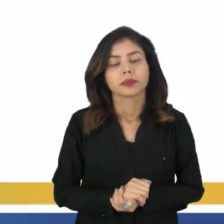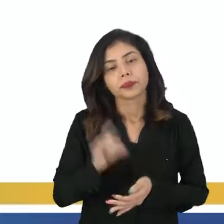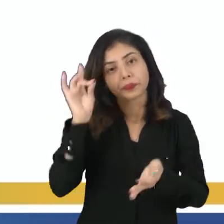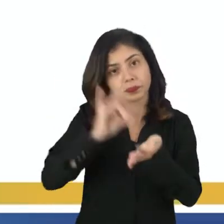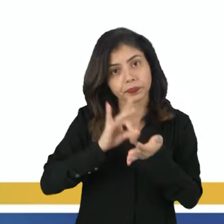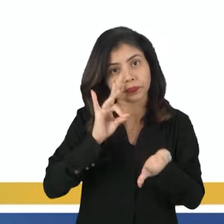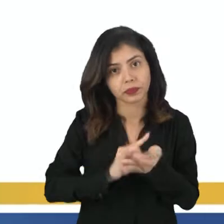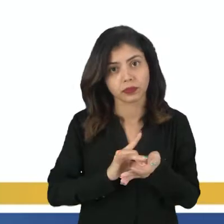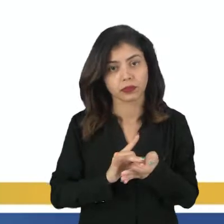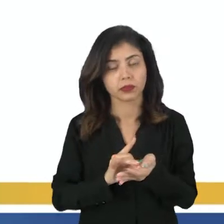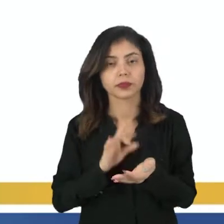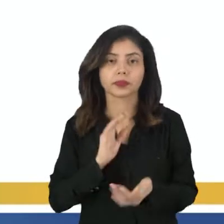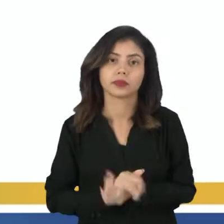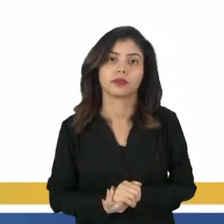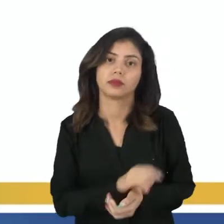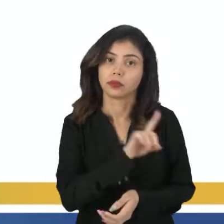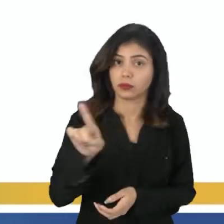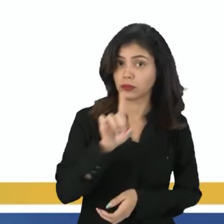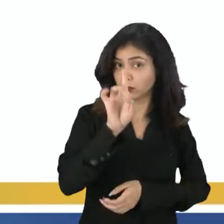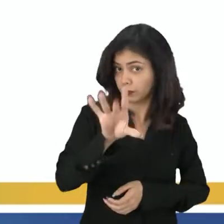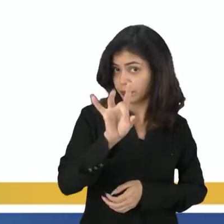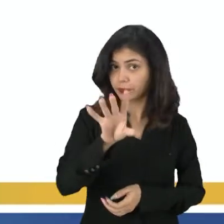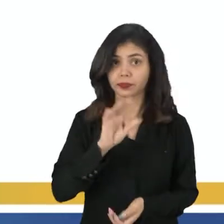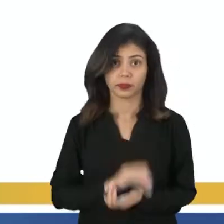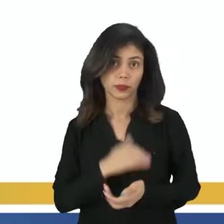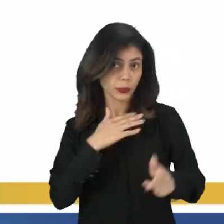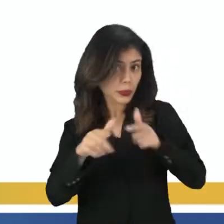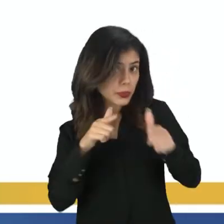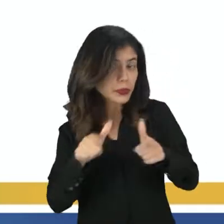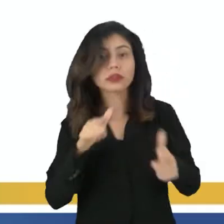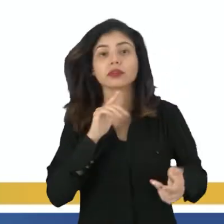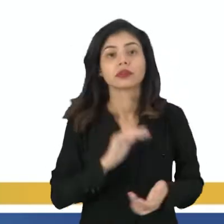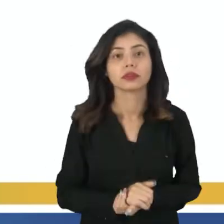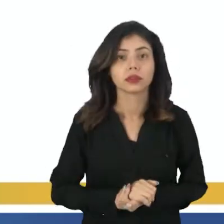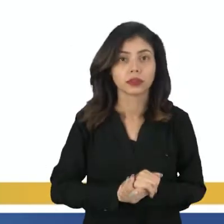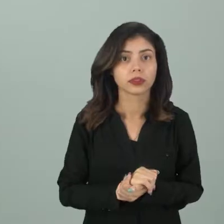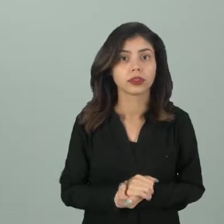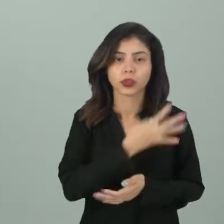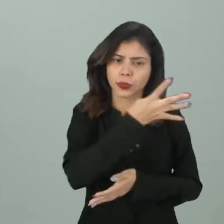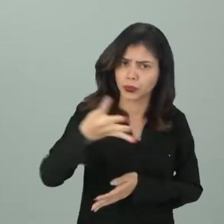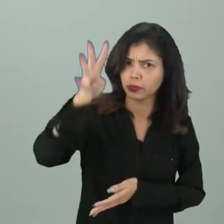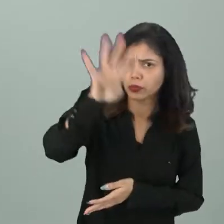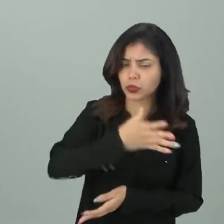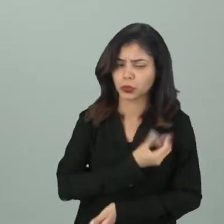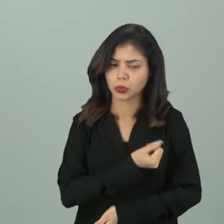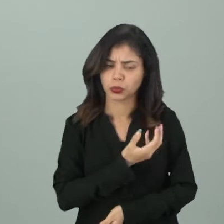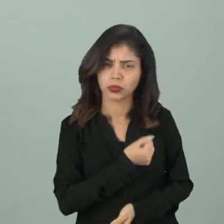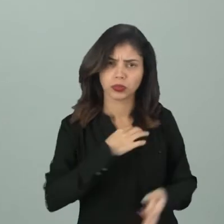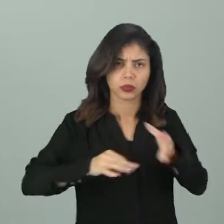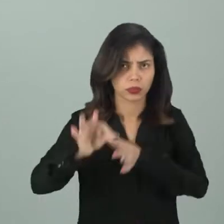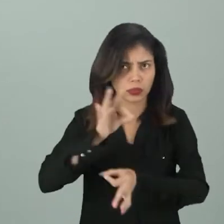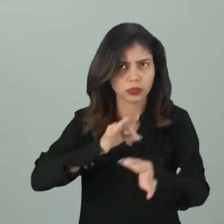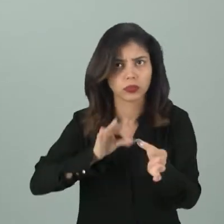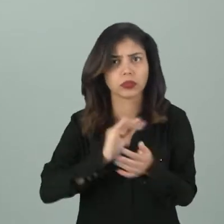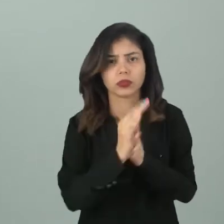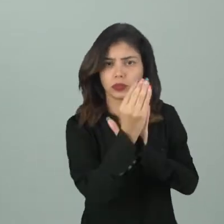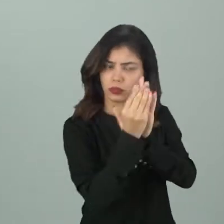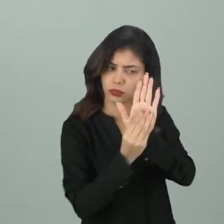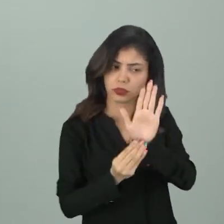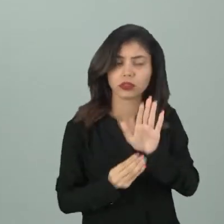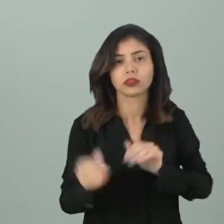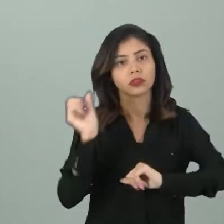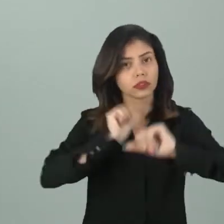na verdade, a estatística não é só o trabalho de tabela, número, organizar